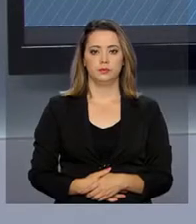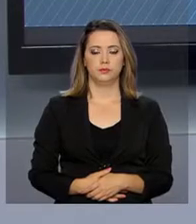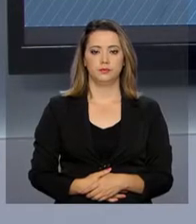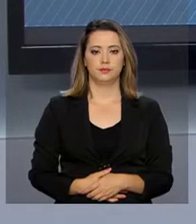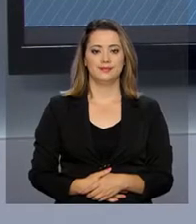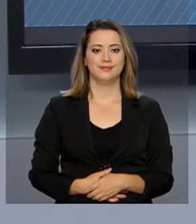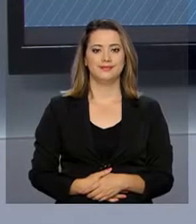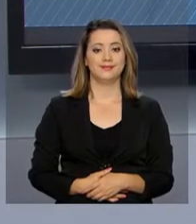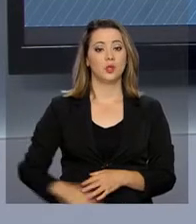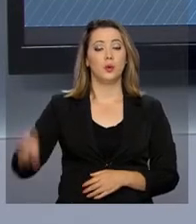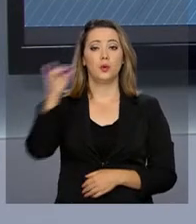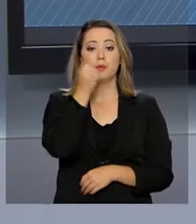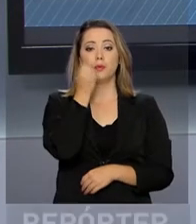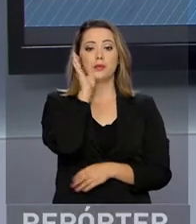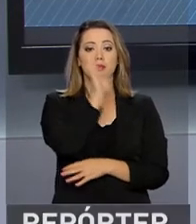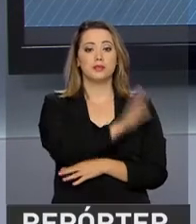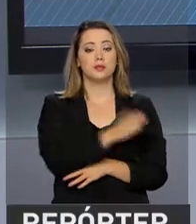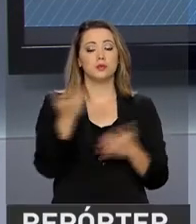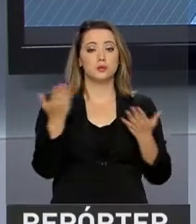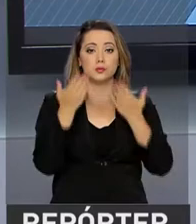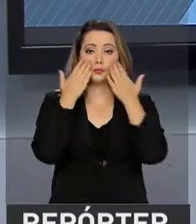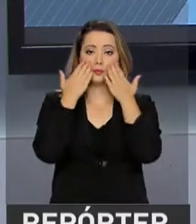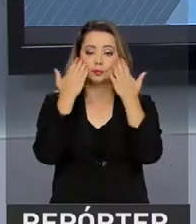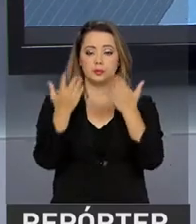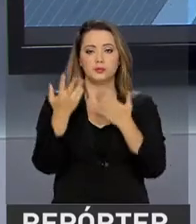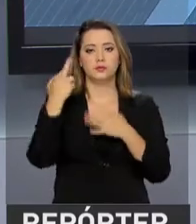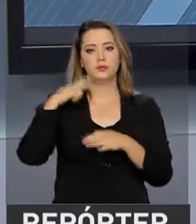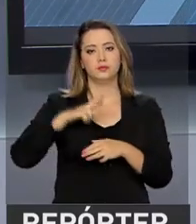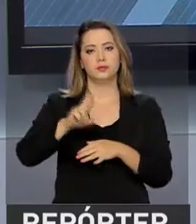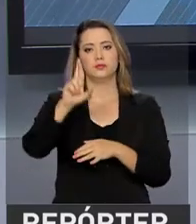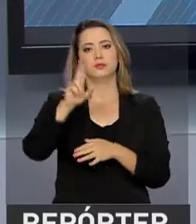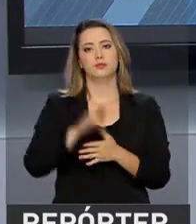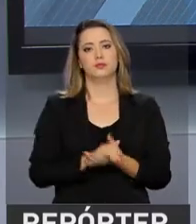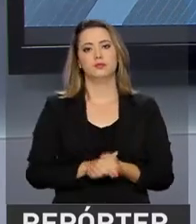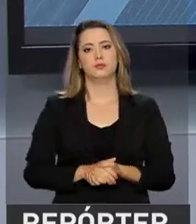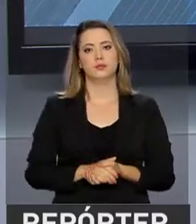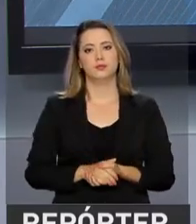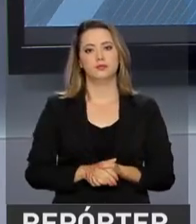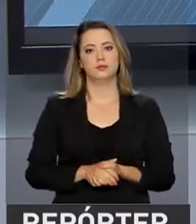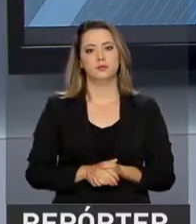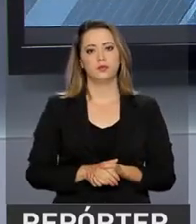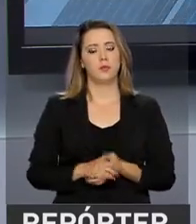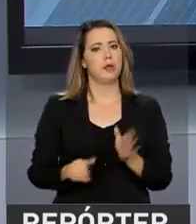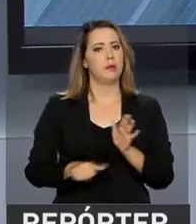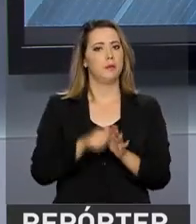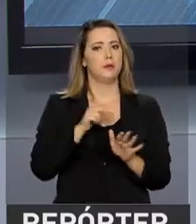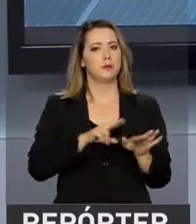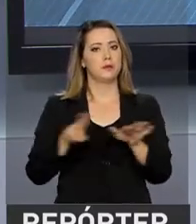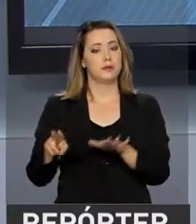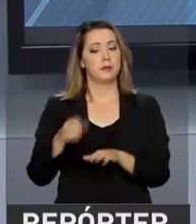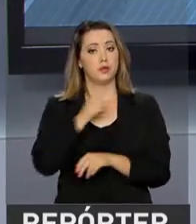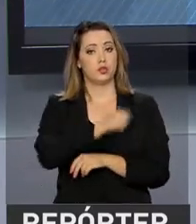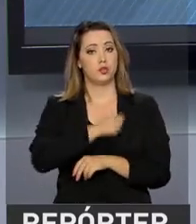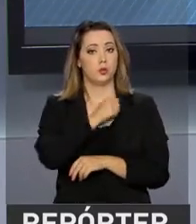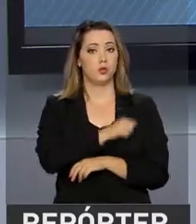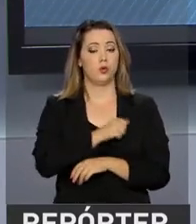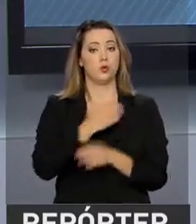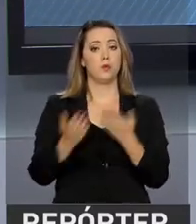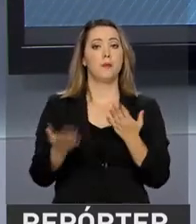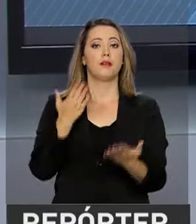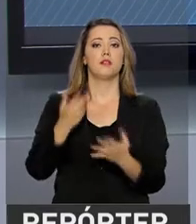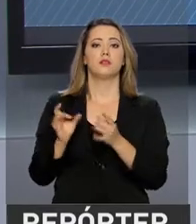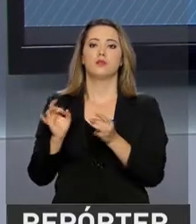olá boa tarde começa agora mais uma edição do repórter nbr na primeira semana de agosto a balança comercial